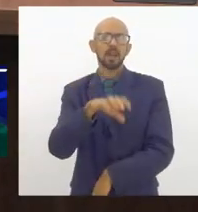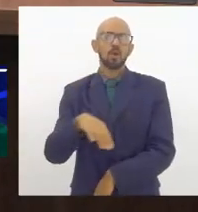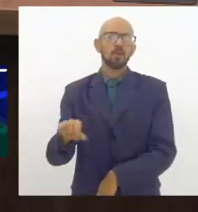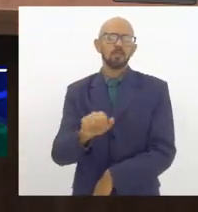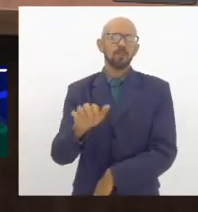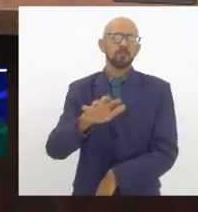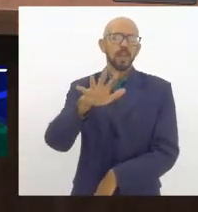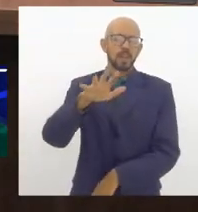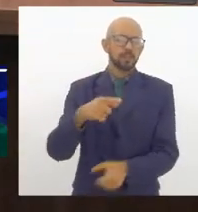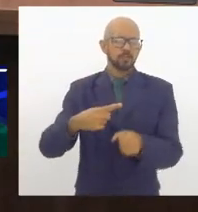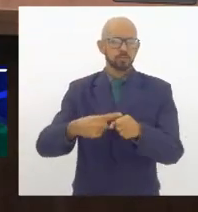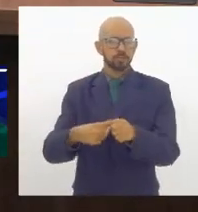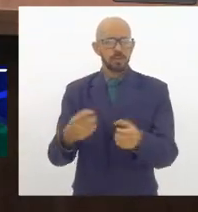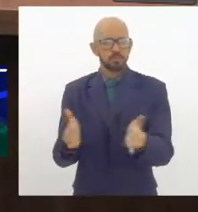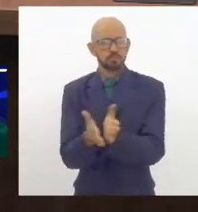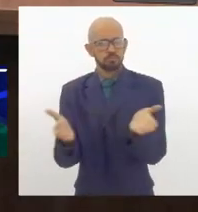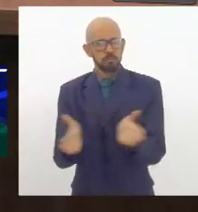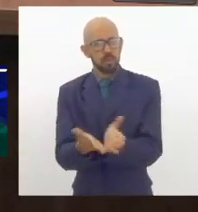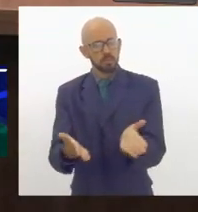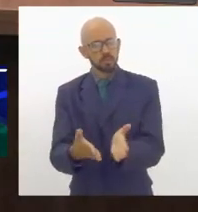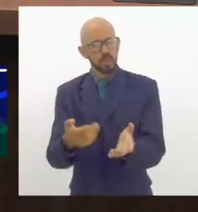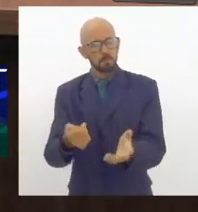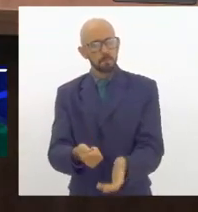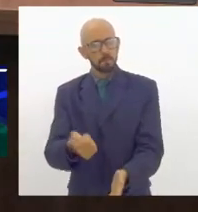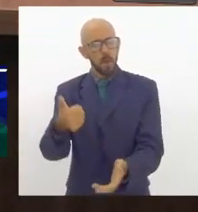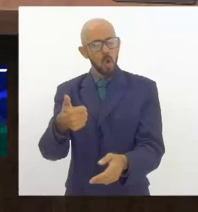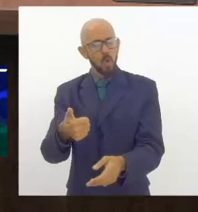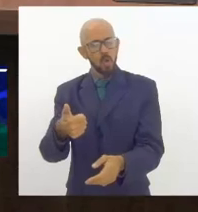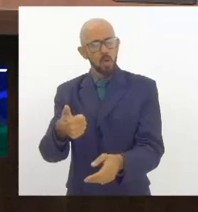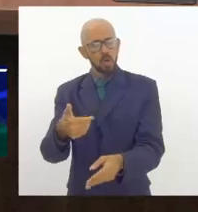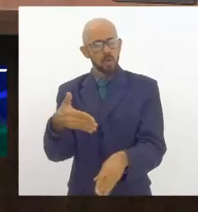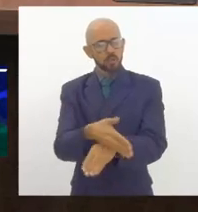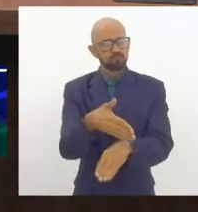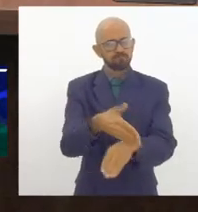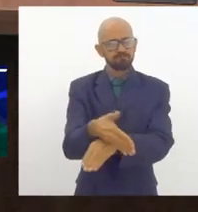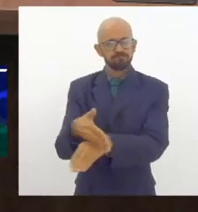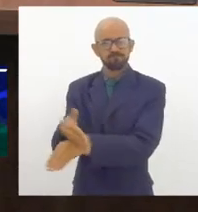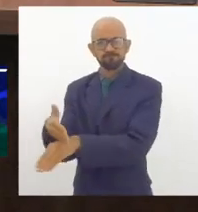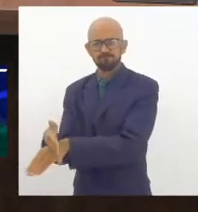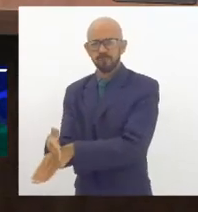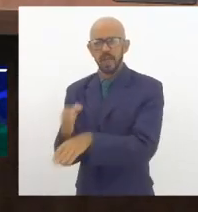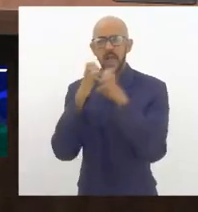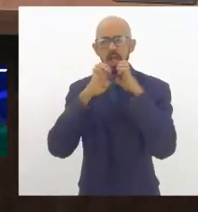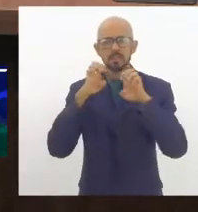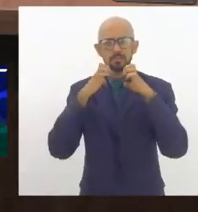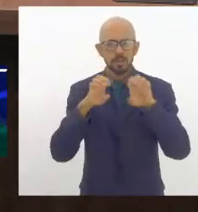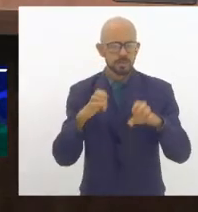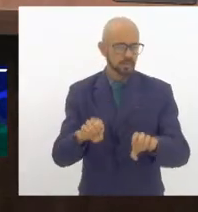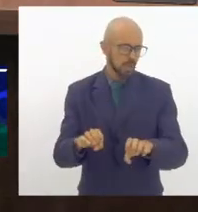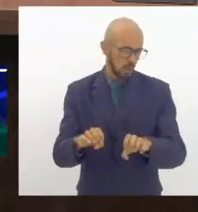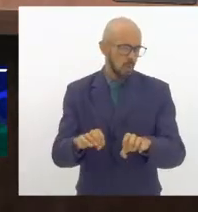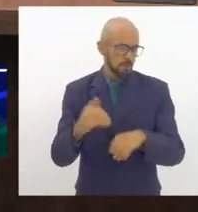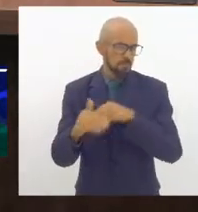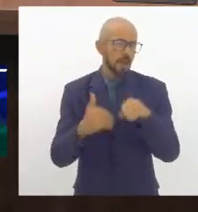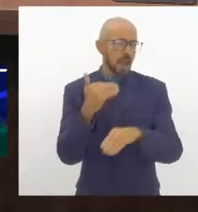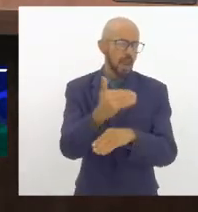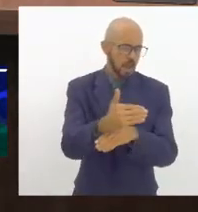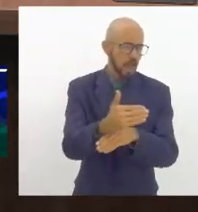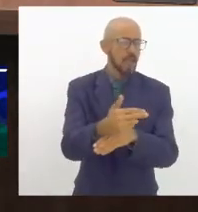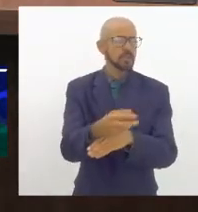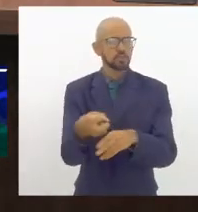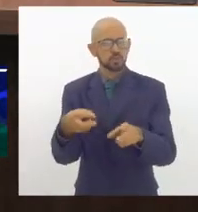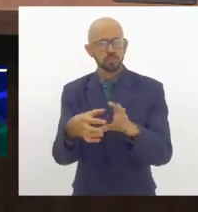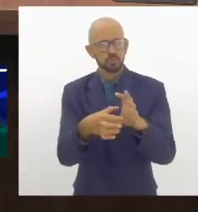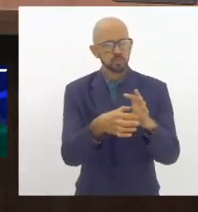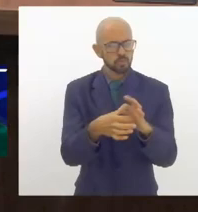favela EA Periferia que pouco têm espaços de expressar o seu cotidiano para além de um olhar